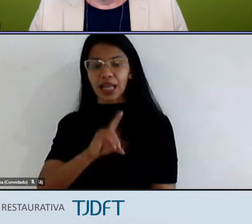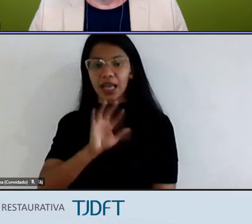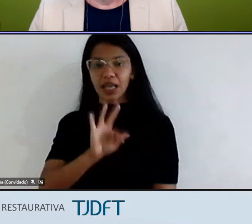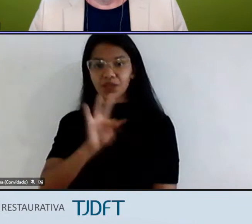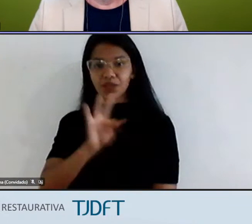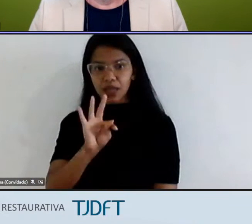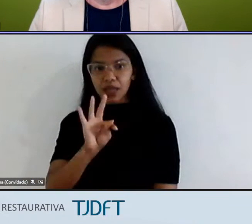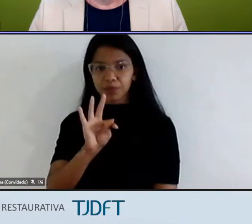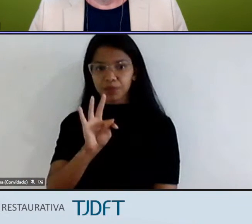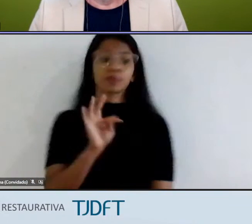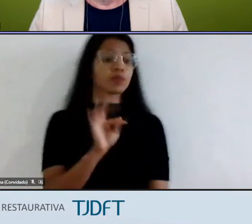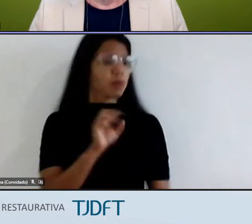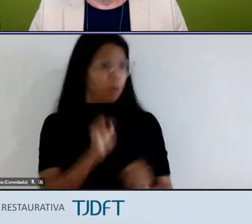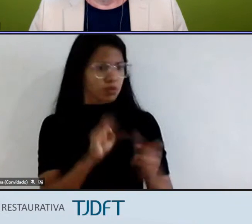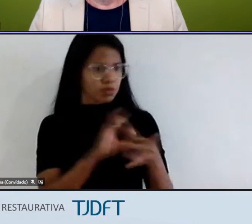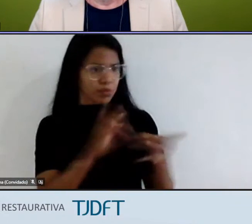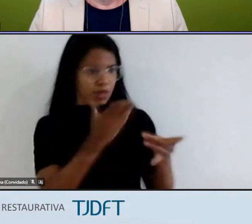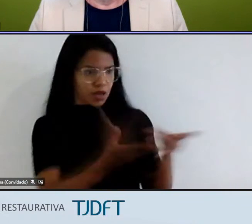ele?